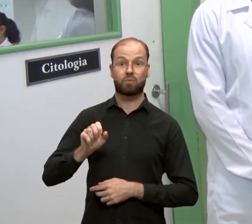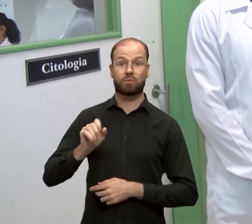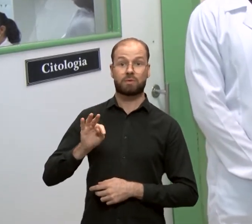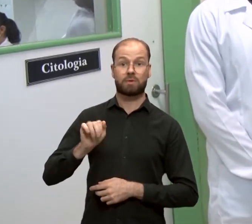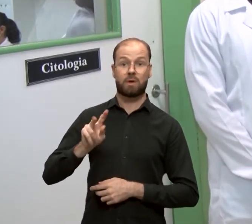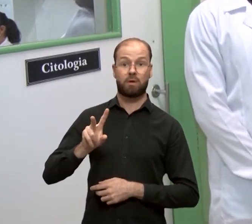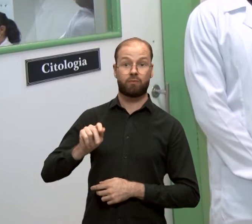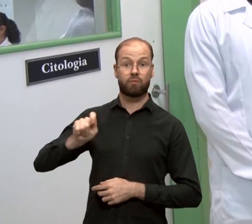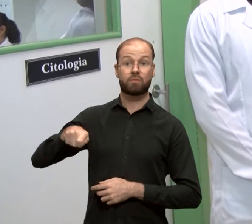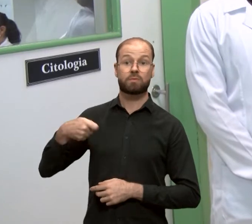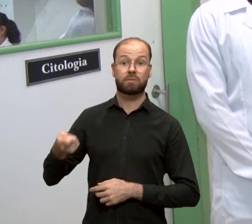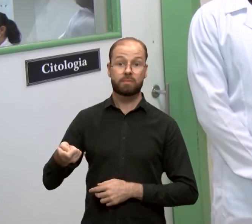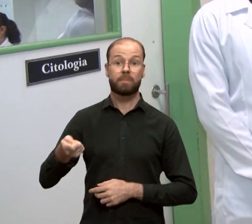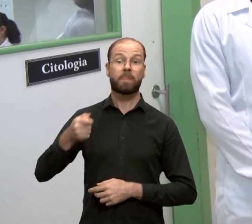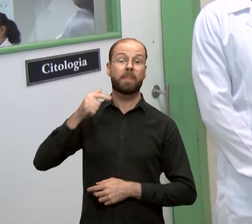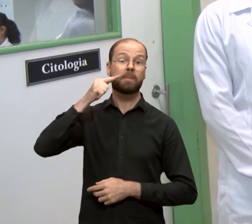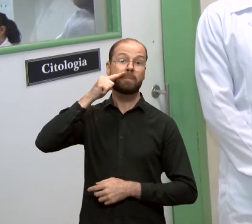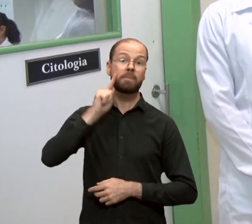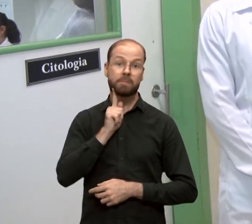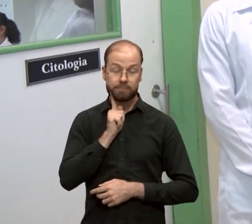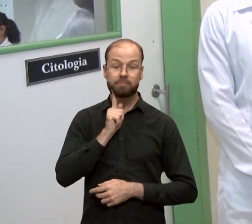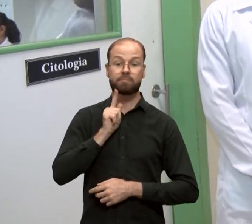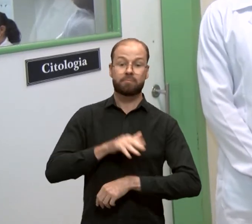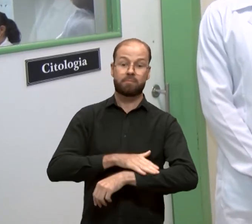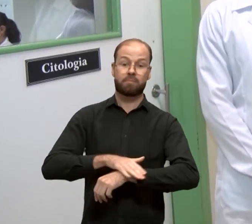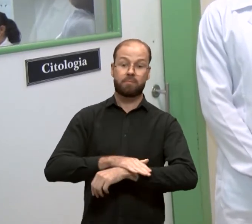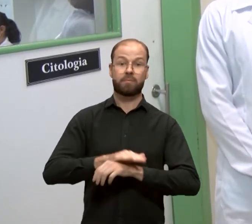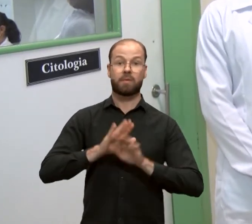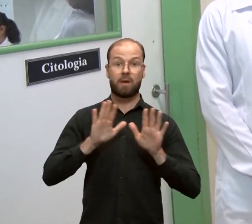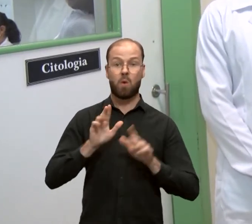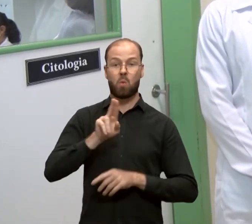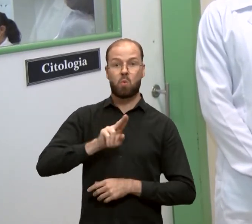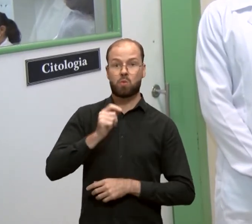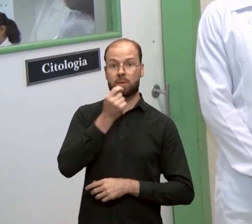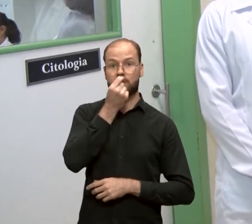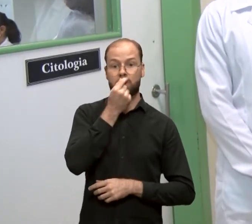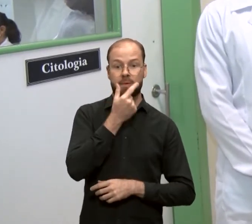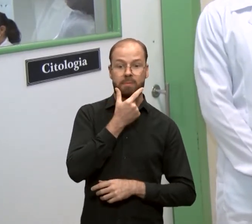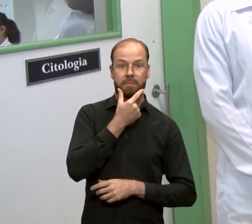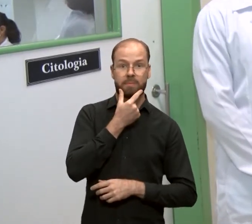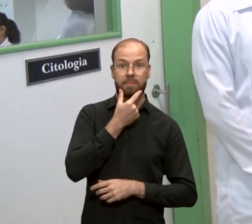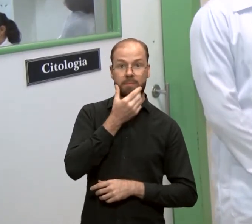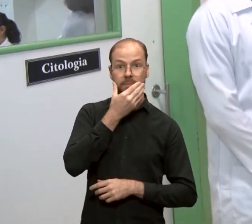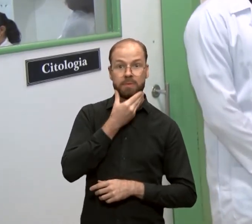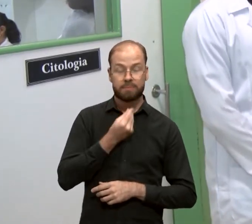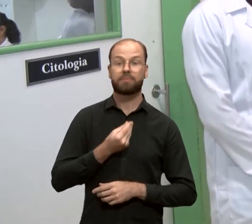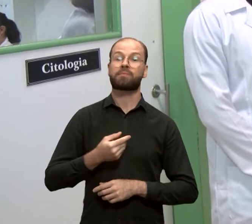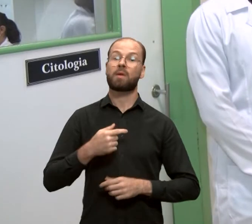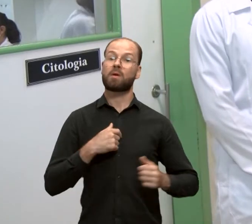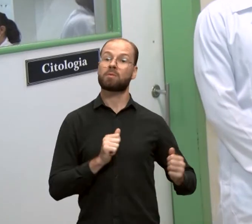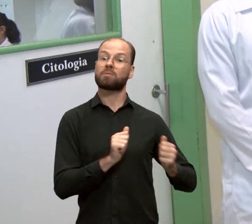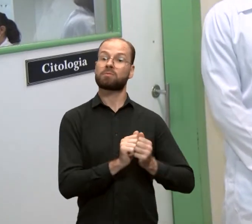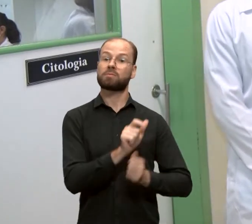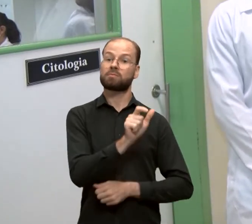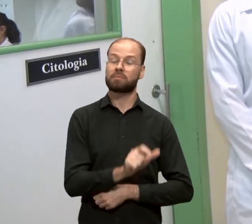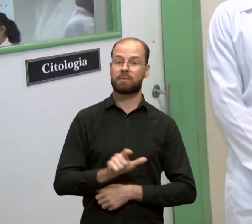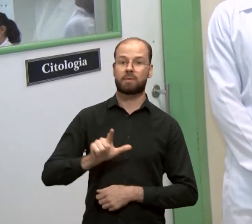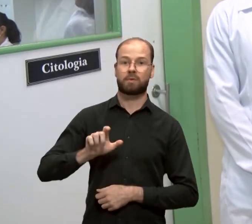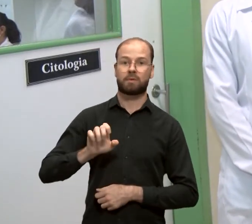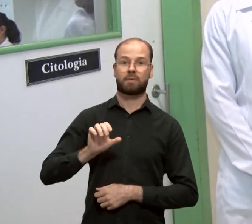tenho cabelos castanhos curtos e uso barba e bigode. Na minha companhia está Leonardo Gomes, ele